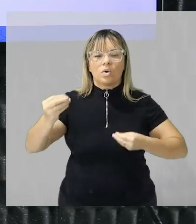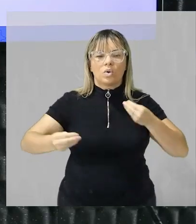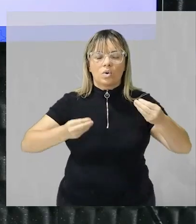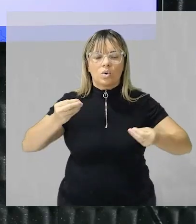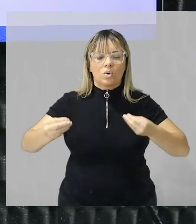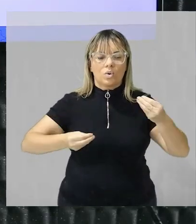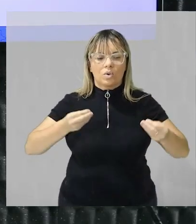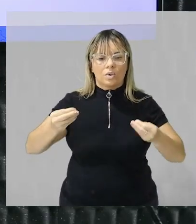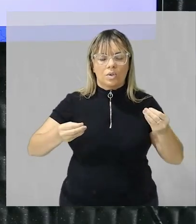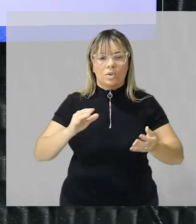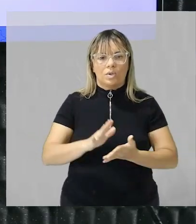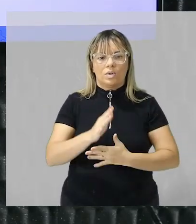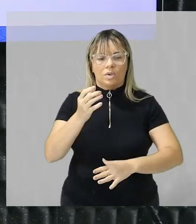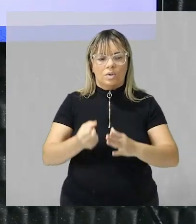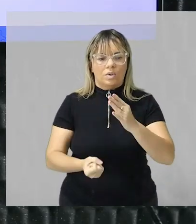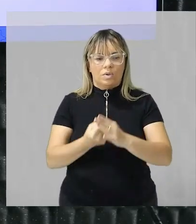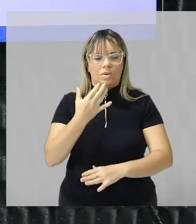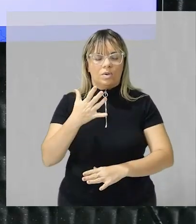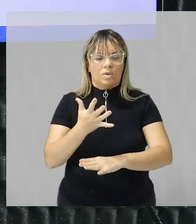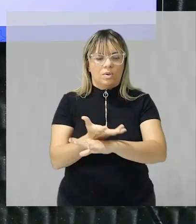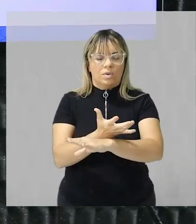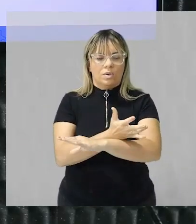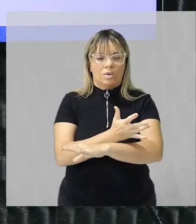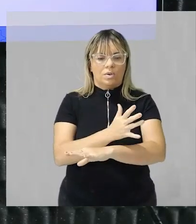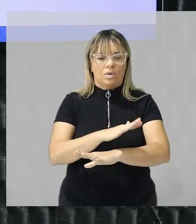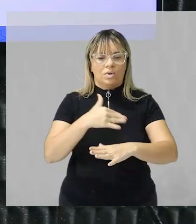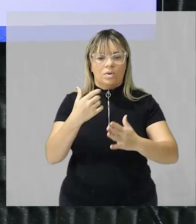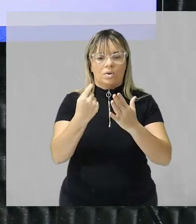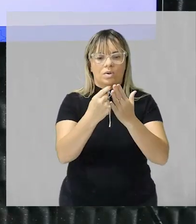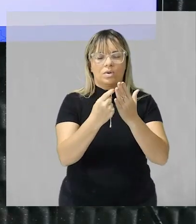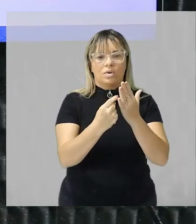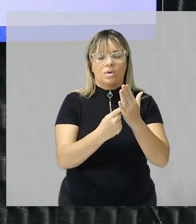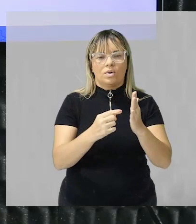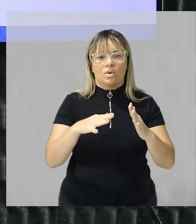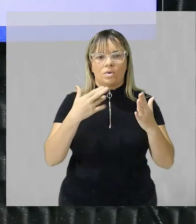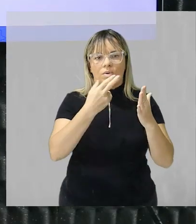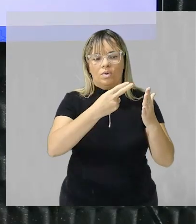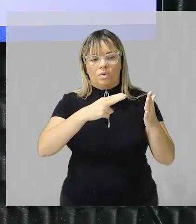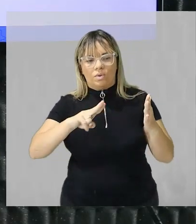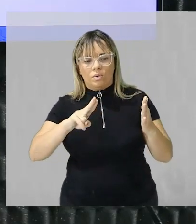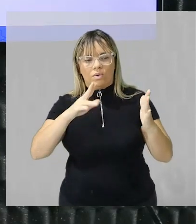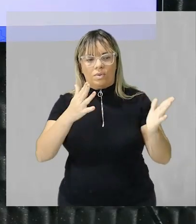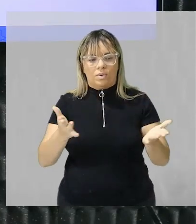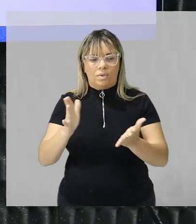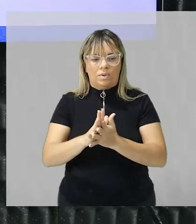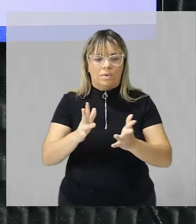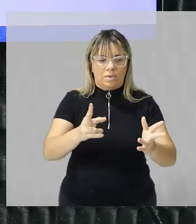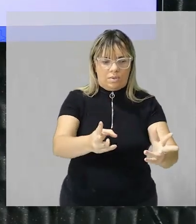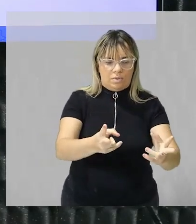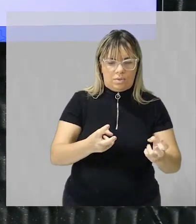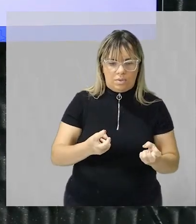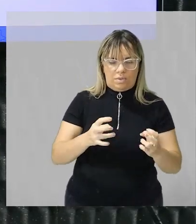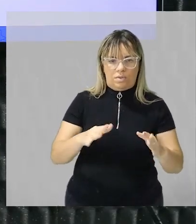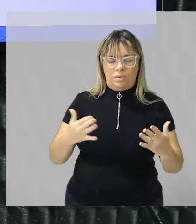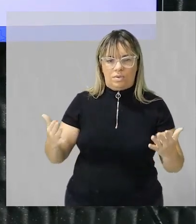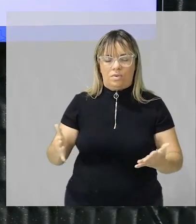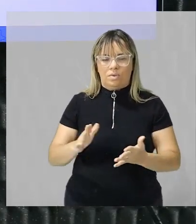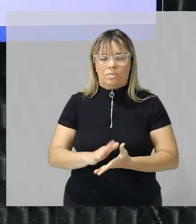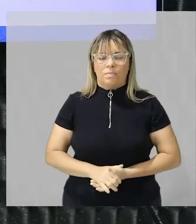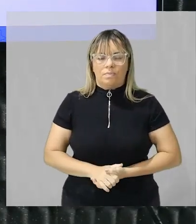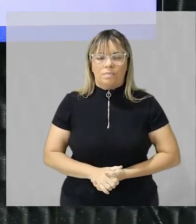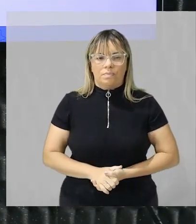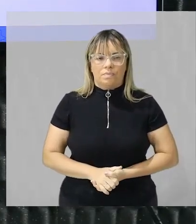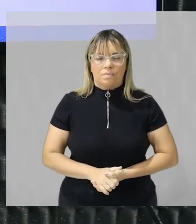que foi produzida, como é que ela é classificada? Como é que ela é nomeada? Vocês perceberam que foi